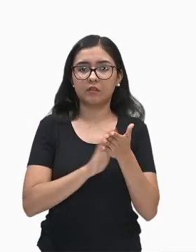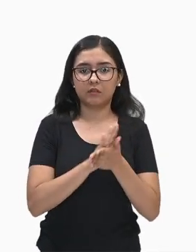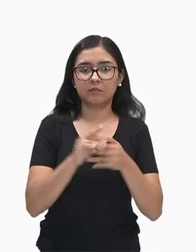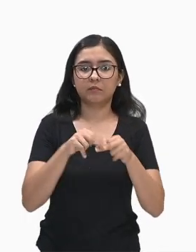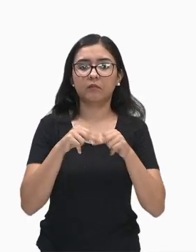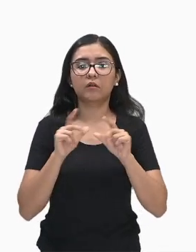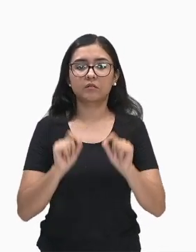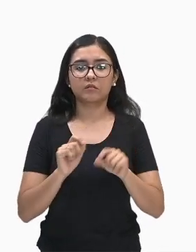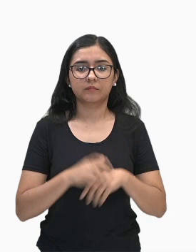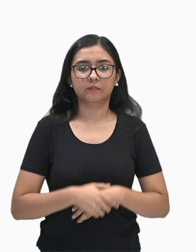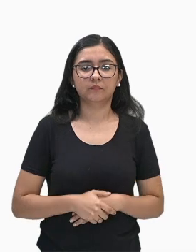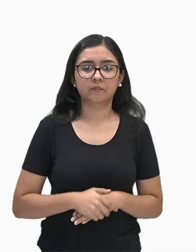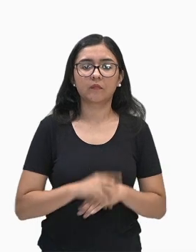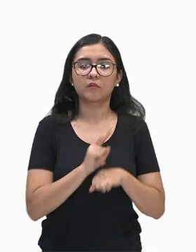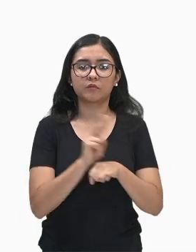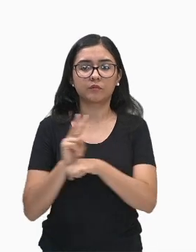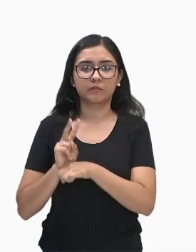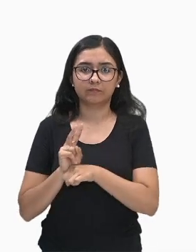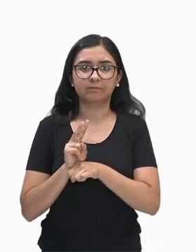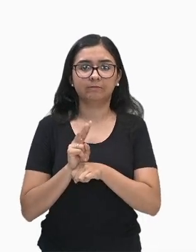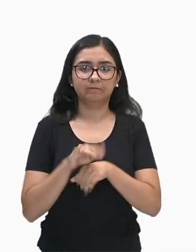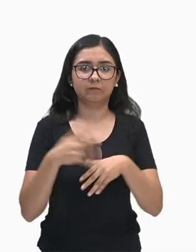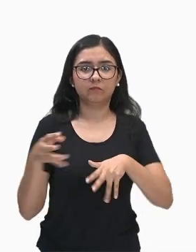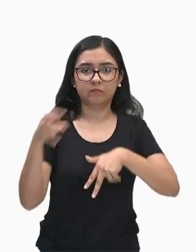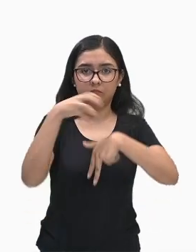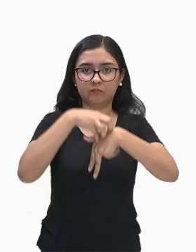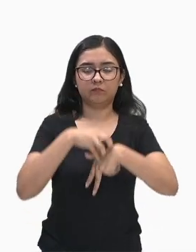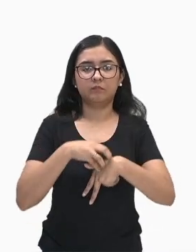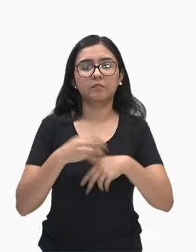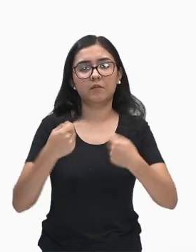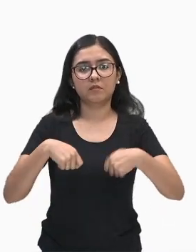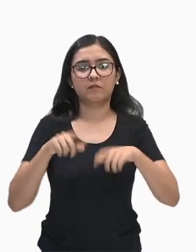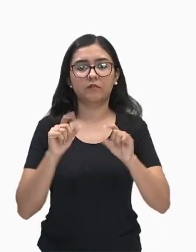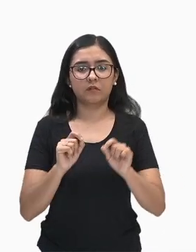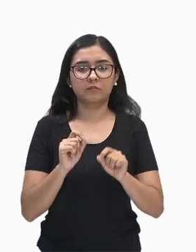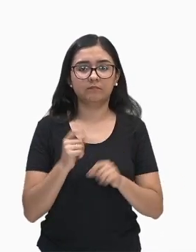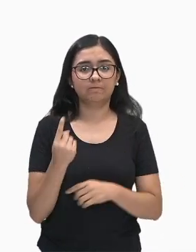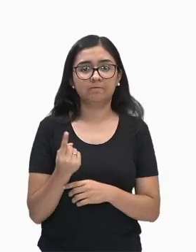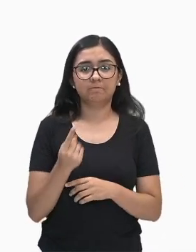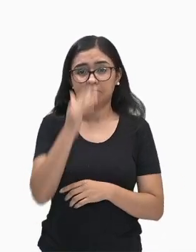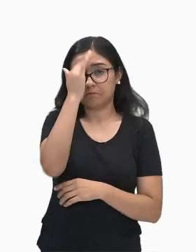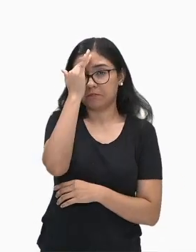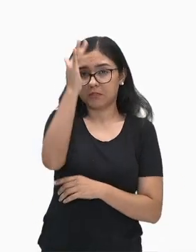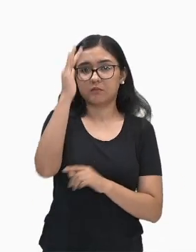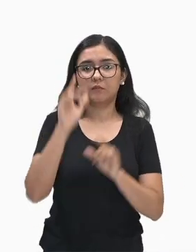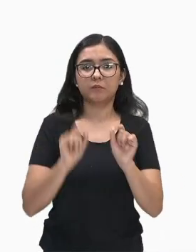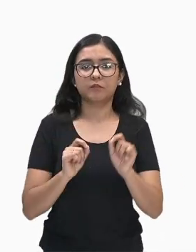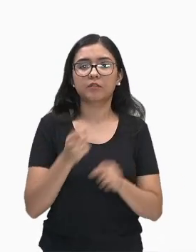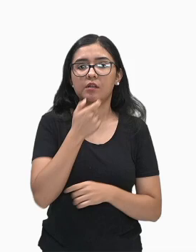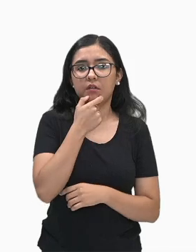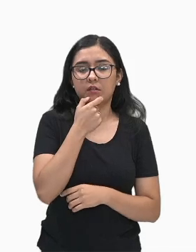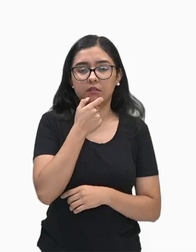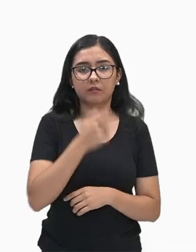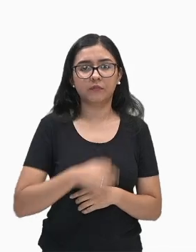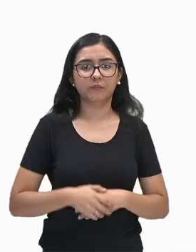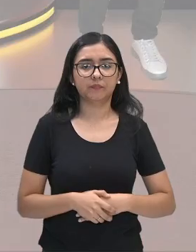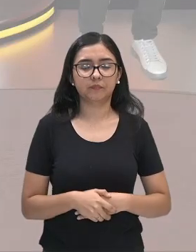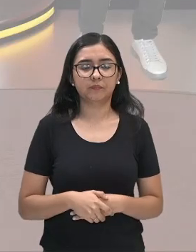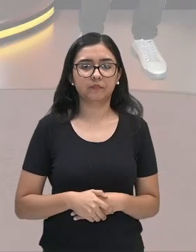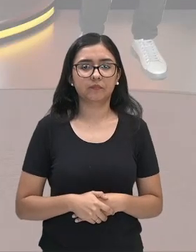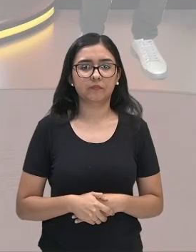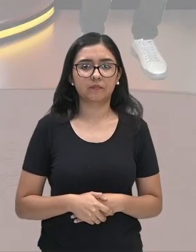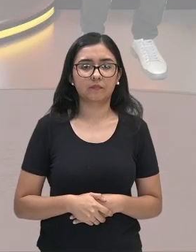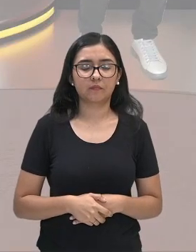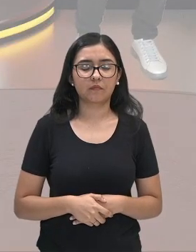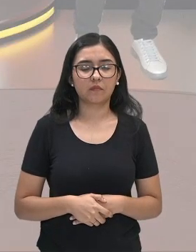e a conservação do seu trono dependiam única e exclusivamente da Inglaterra.